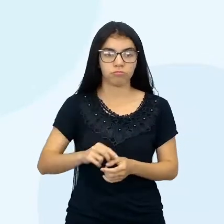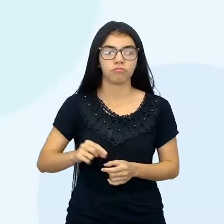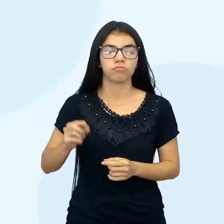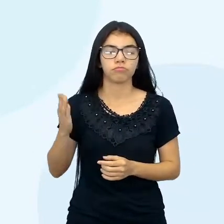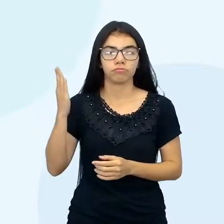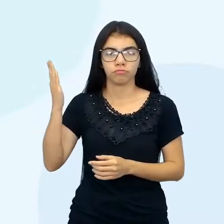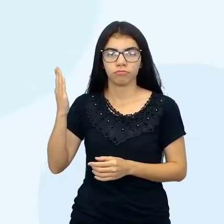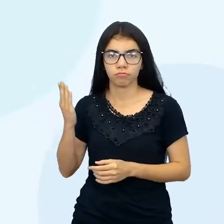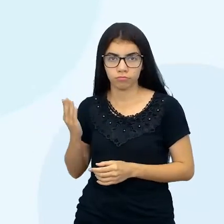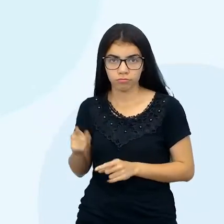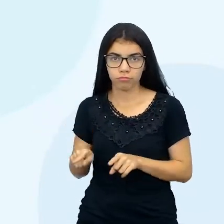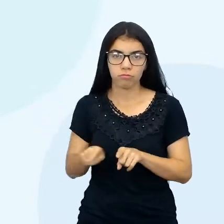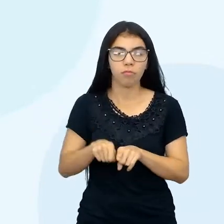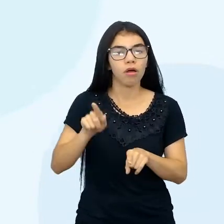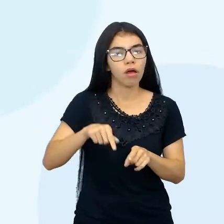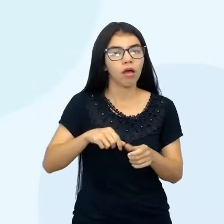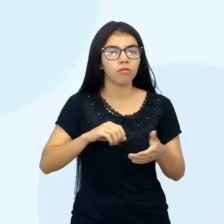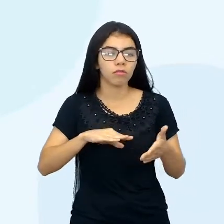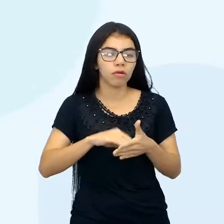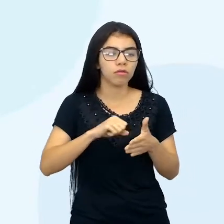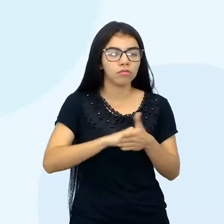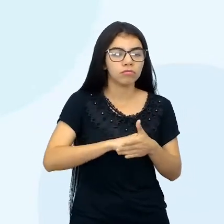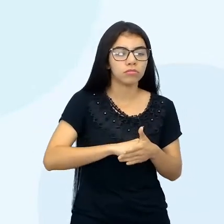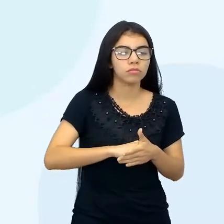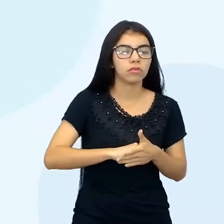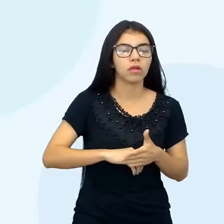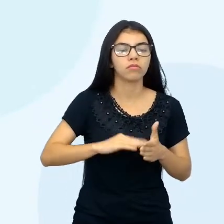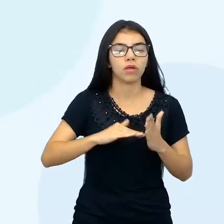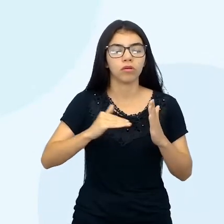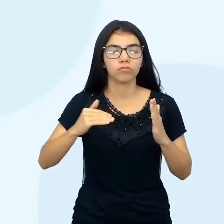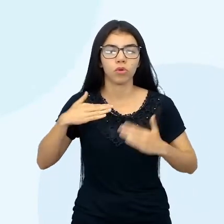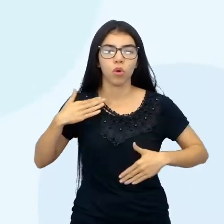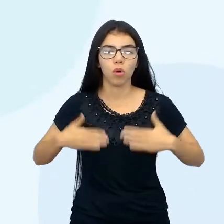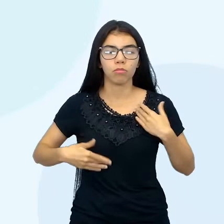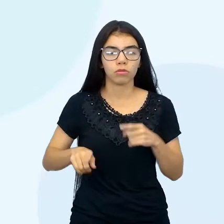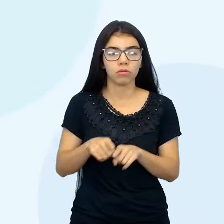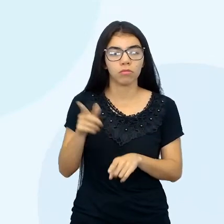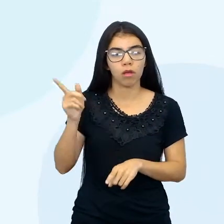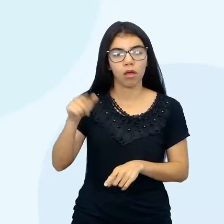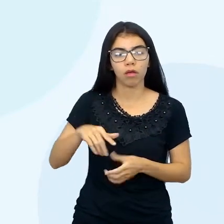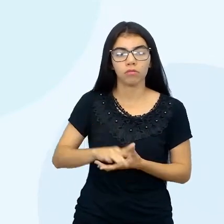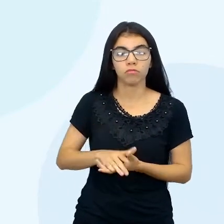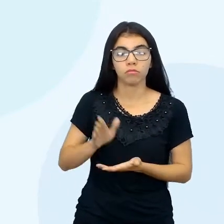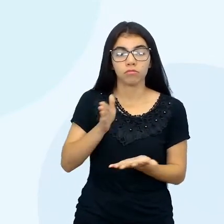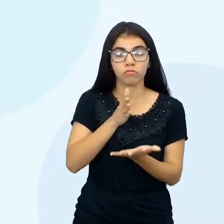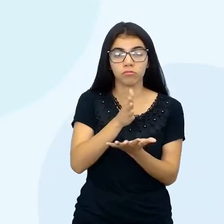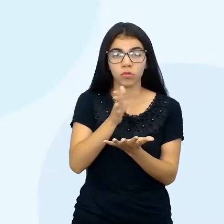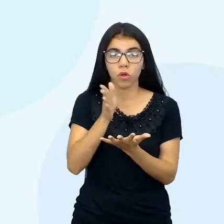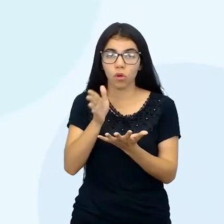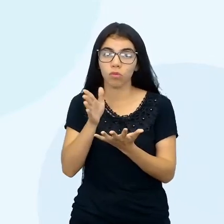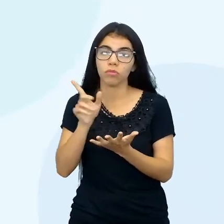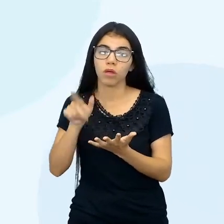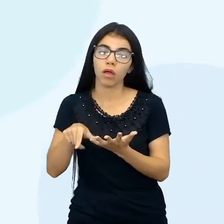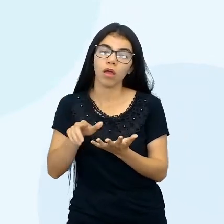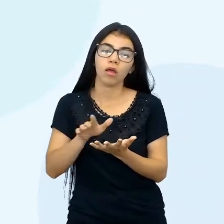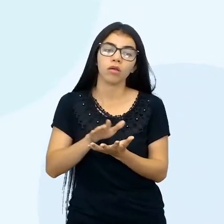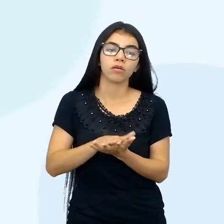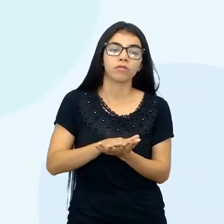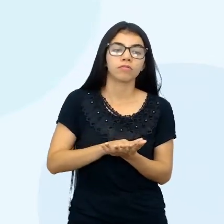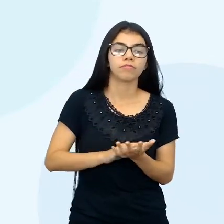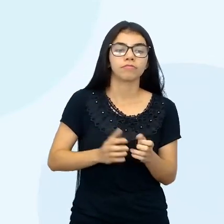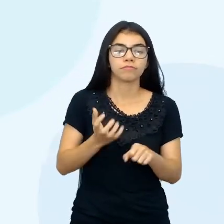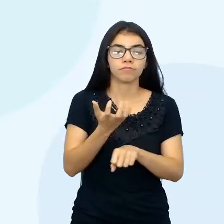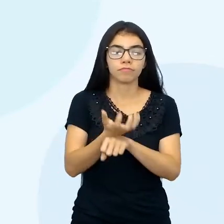e literatura em ação, luta com prática corporal e a estética do corpo. Os eixos estruturantes,